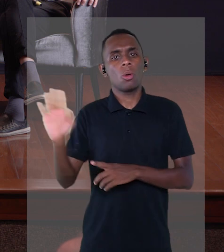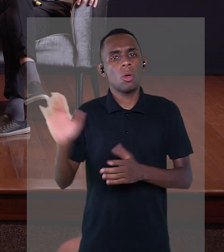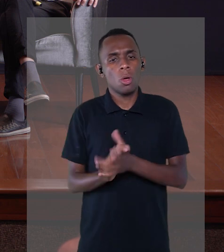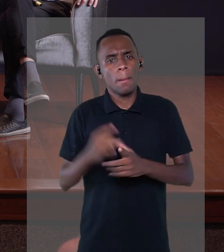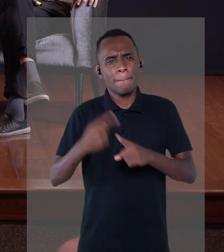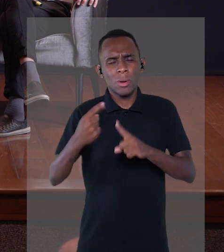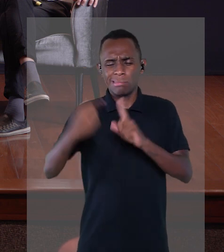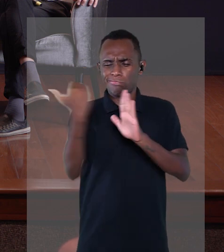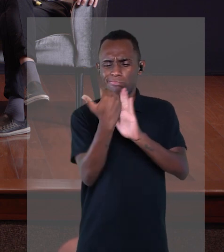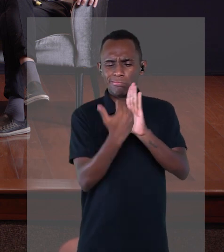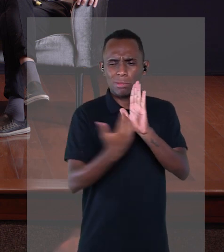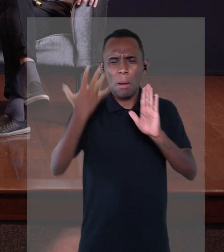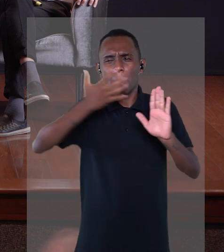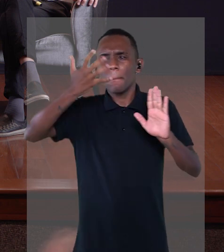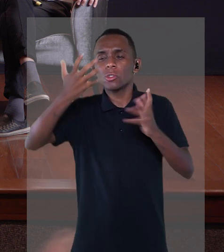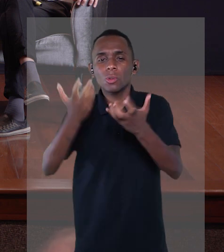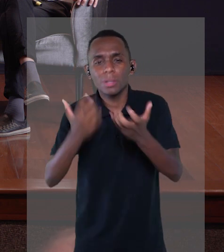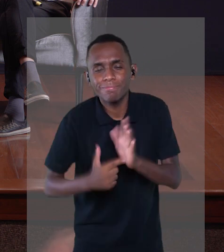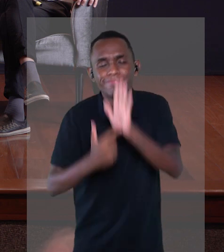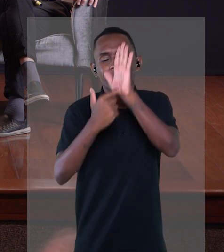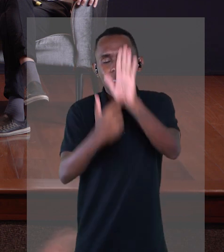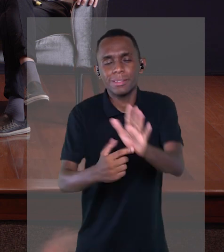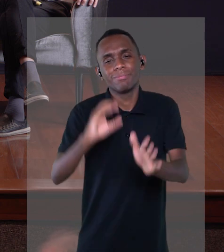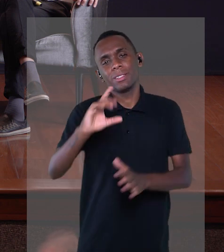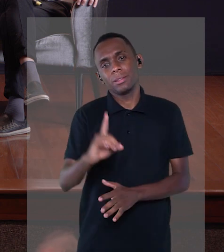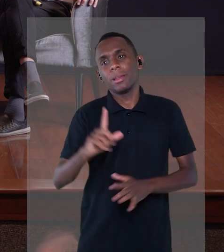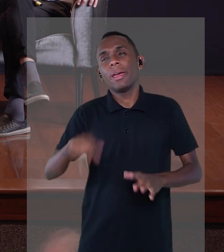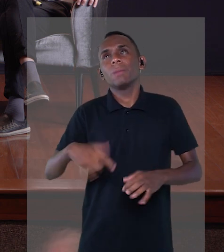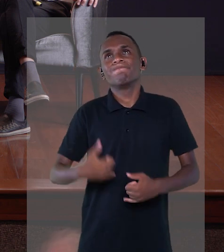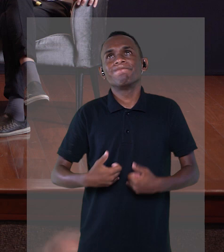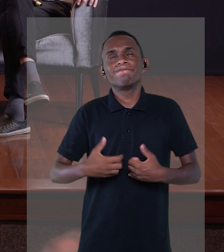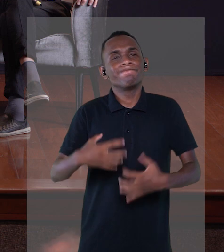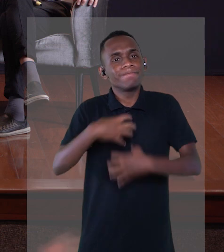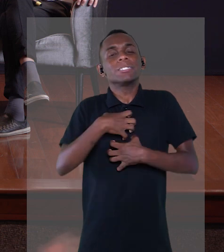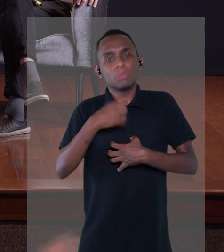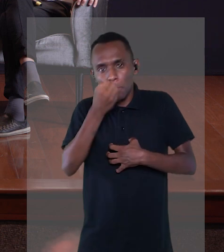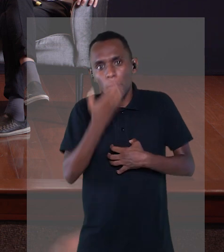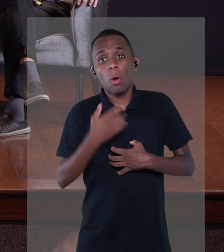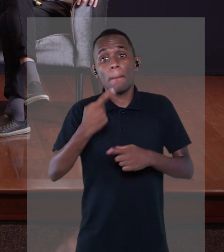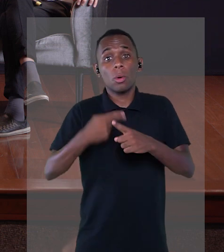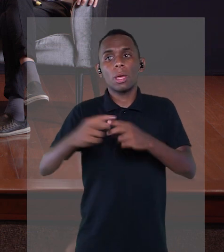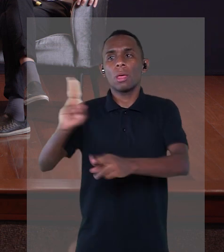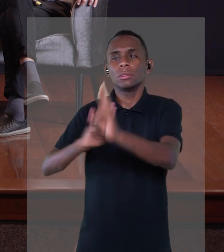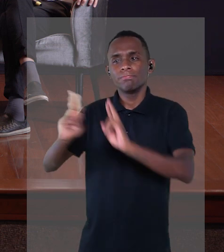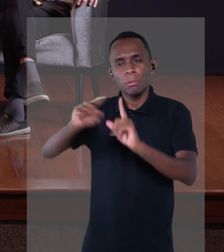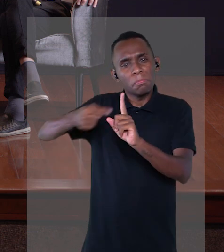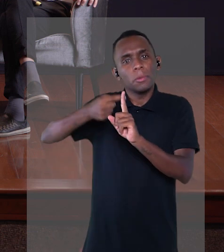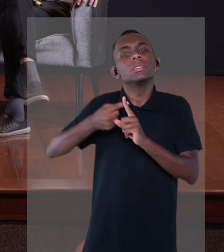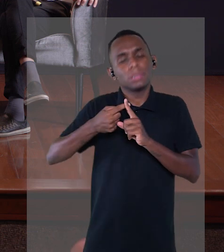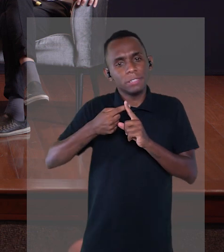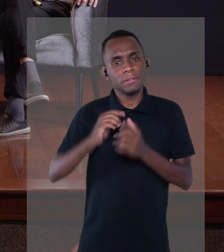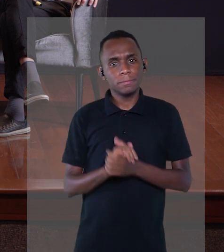músicas e que eu queria fazer esse trabalho mesmo. Está sendo muito bom, porque a gente está tendo uma resposta muito positiva do trabalho,